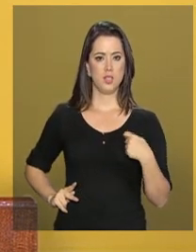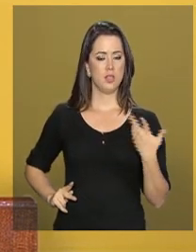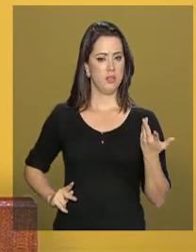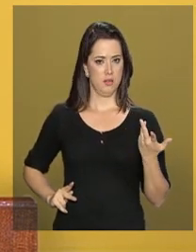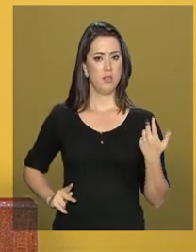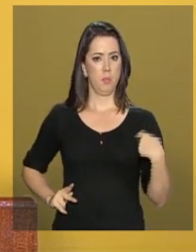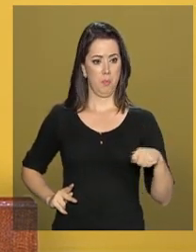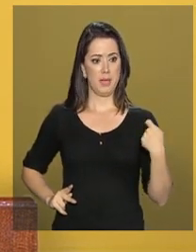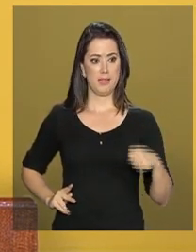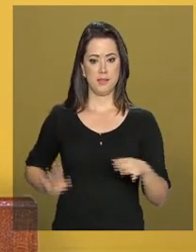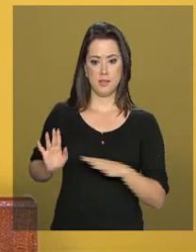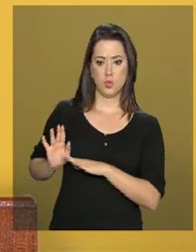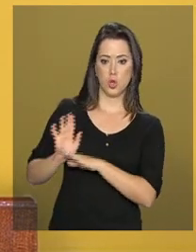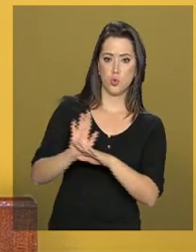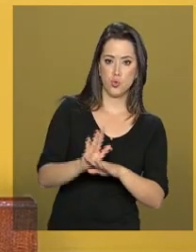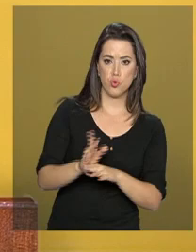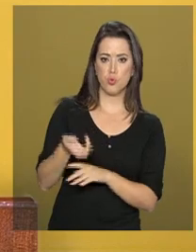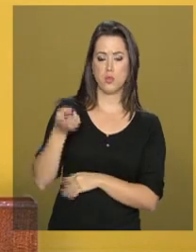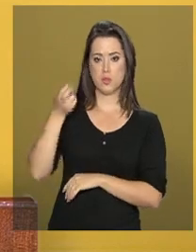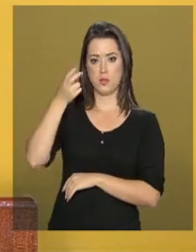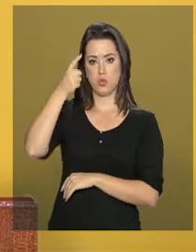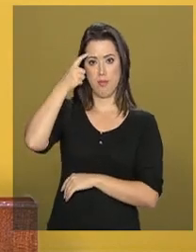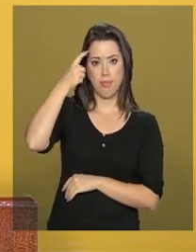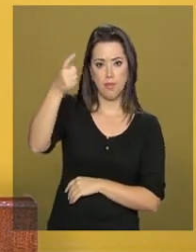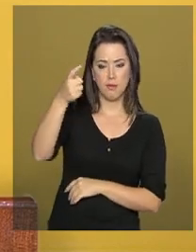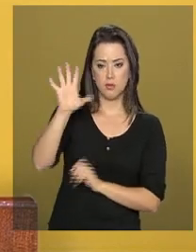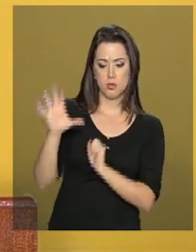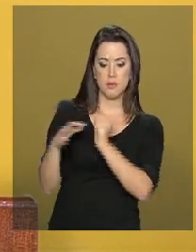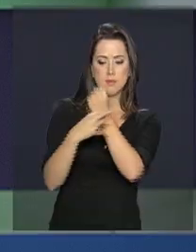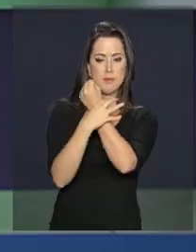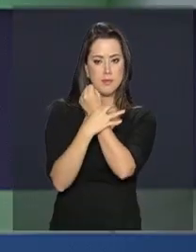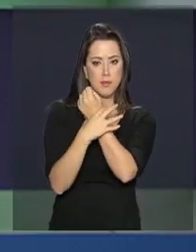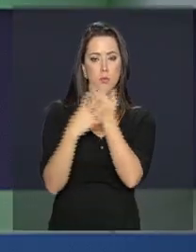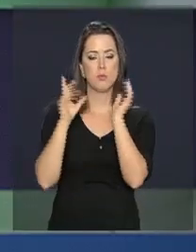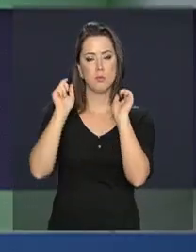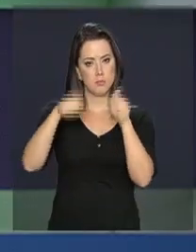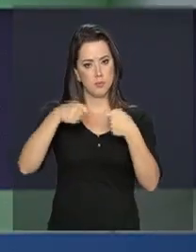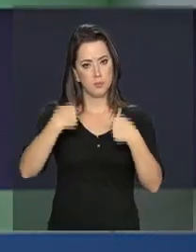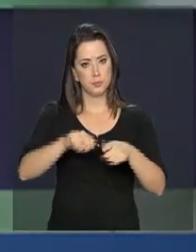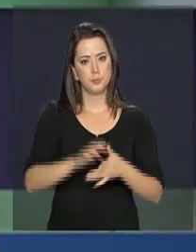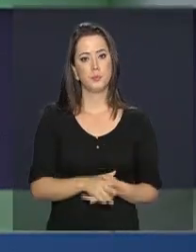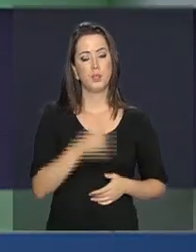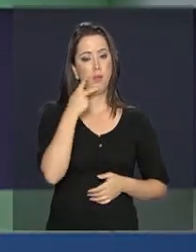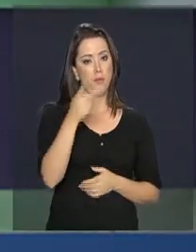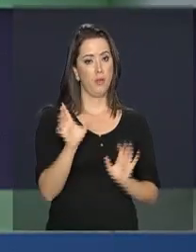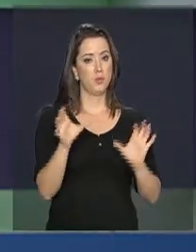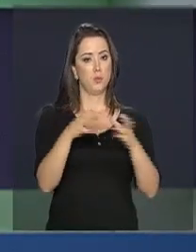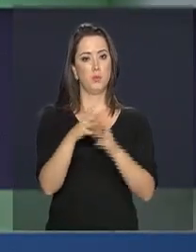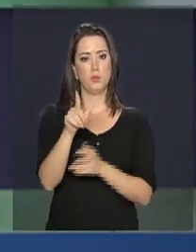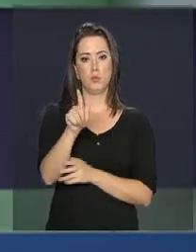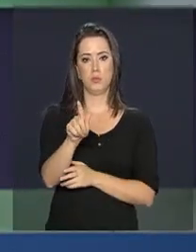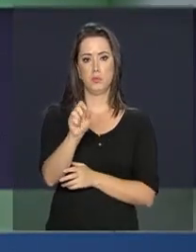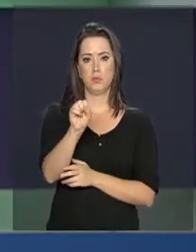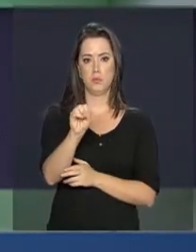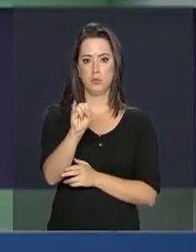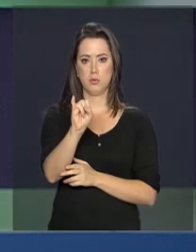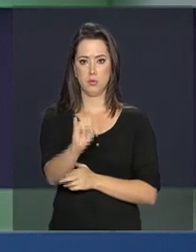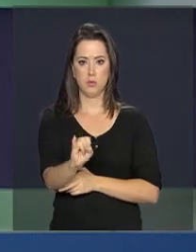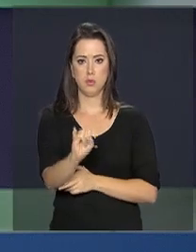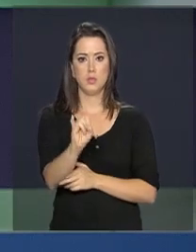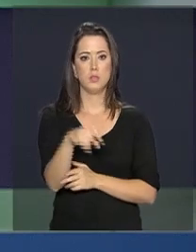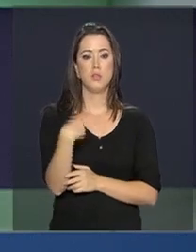direto em matéria de inteligência e segurança nacional e ainda sobre o gabinete de segurança institucional